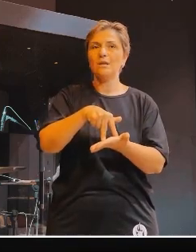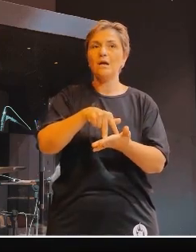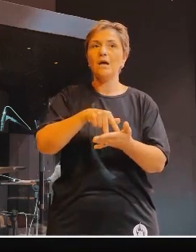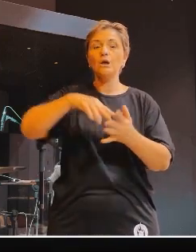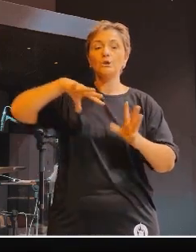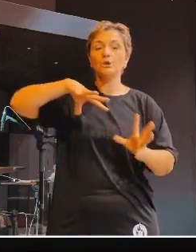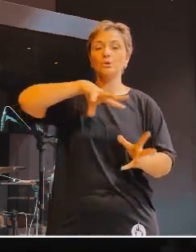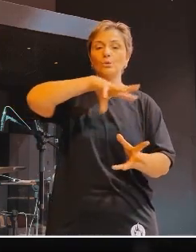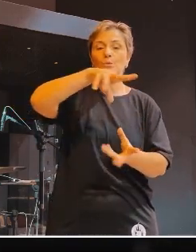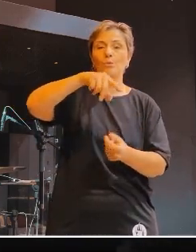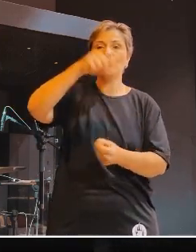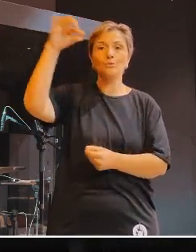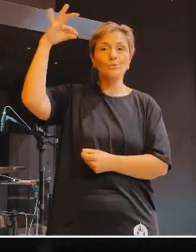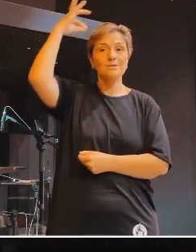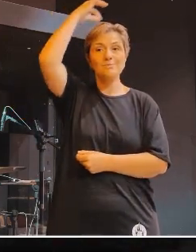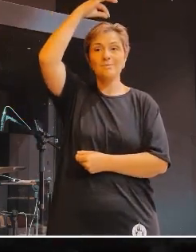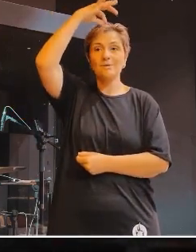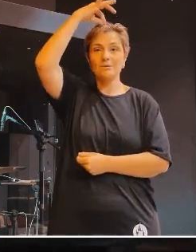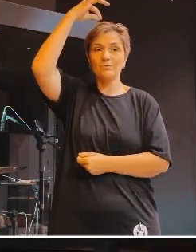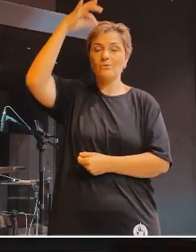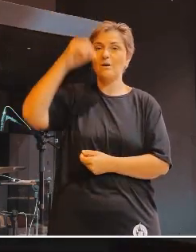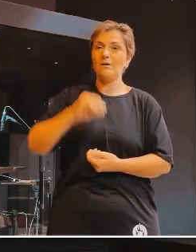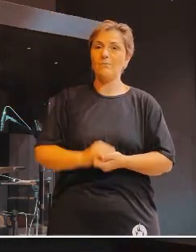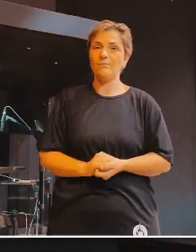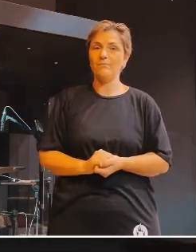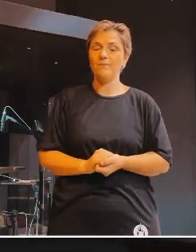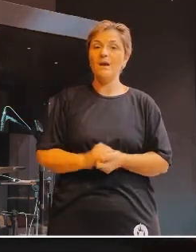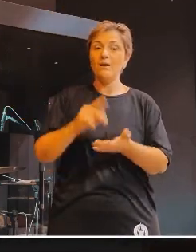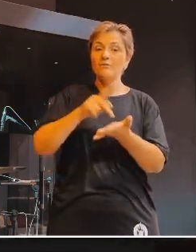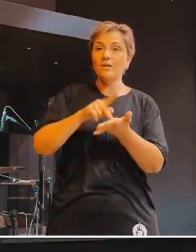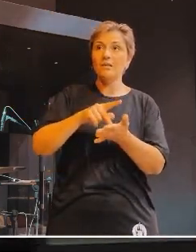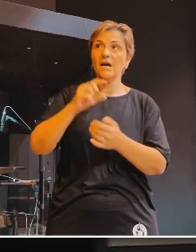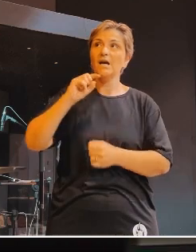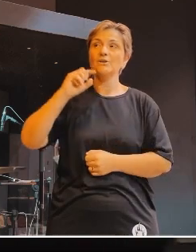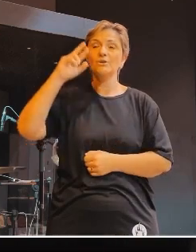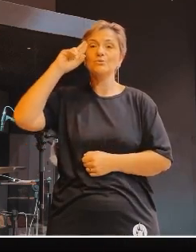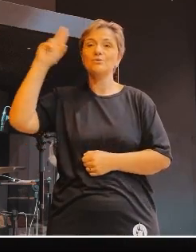espiritual. A verdade é que o Senhor tem nos chamado essa noite para um